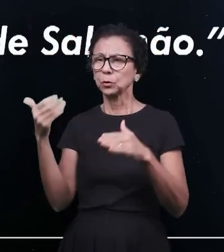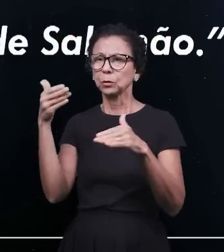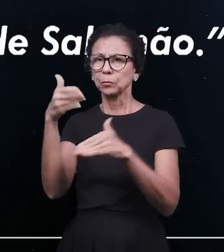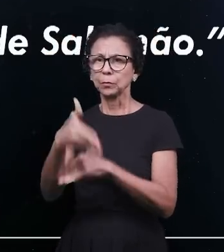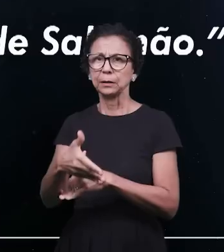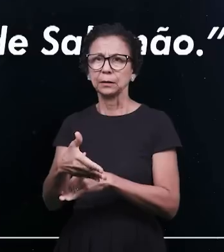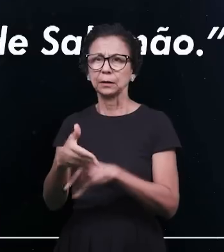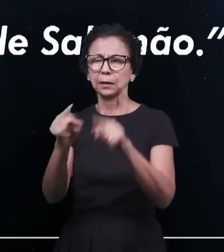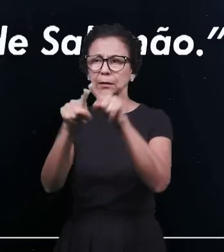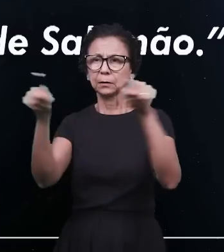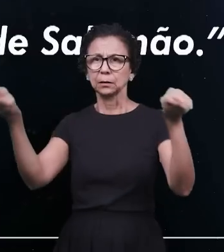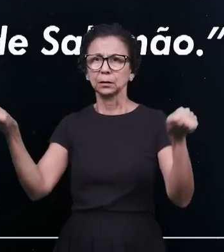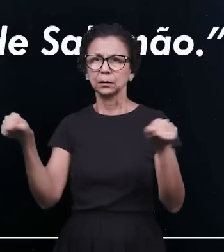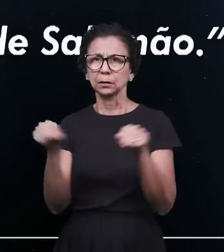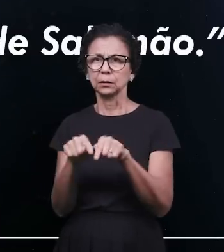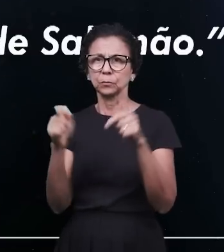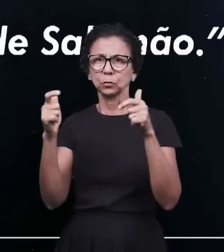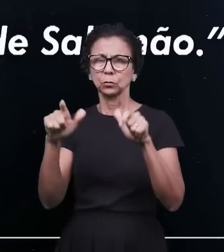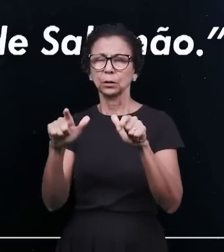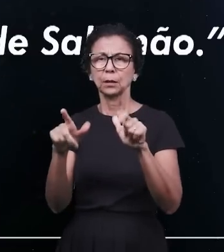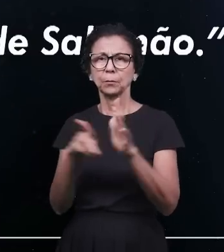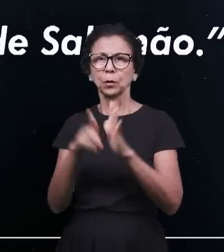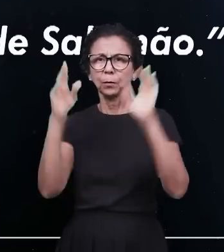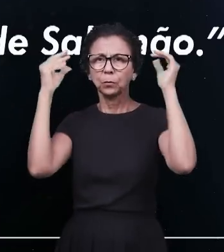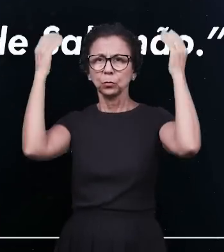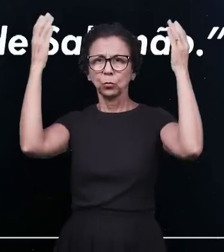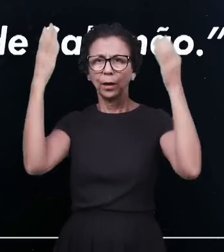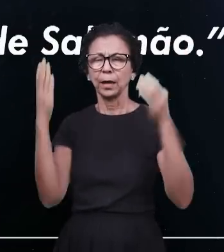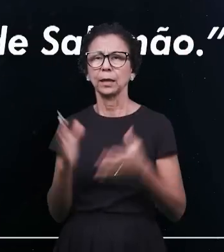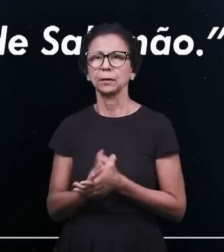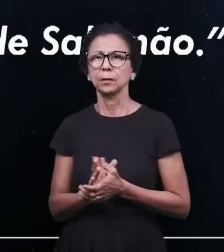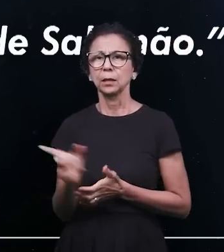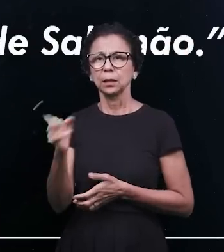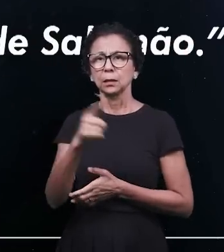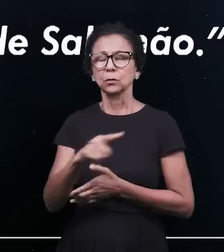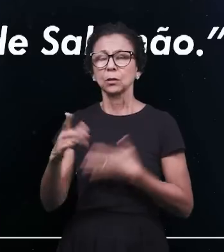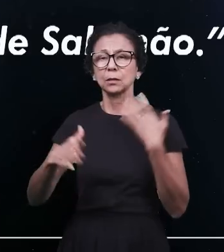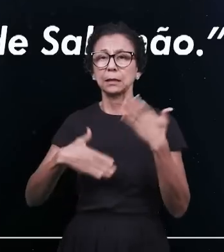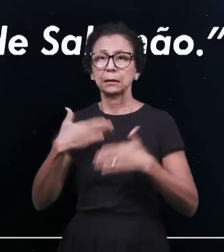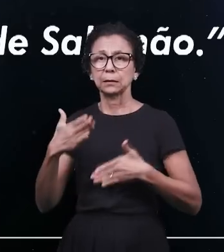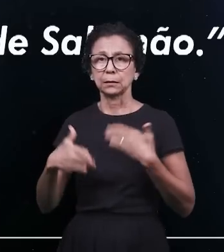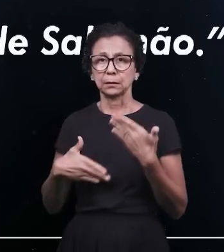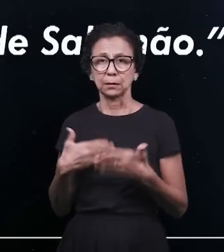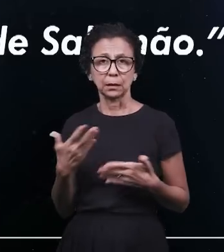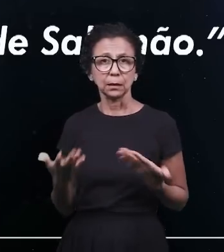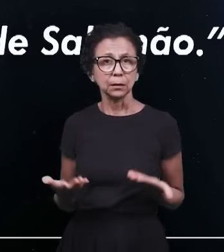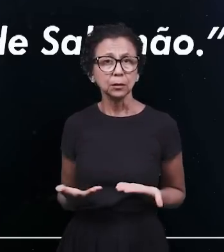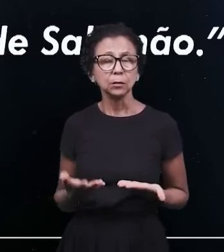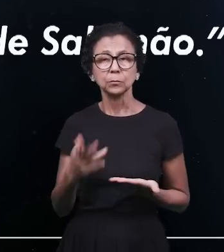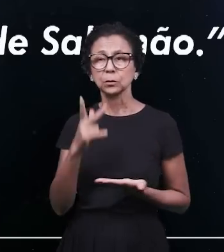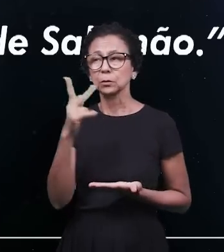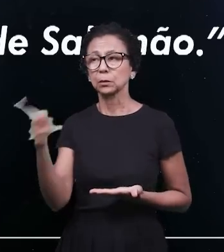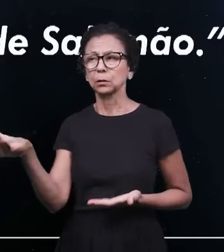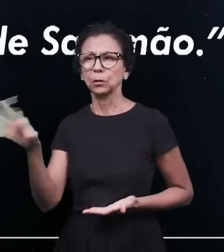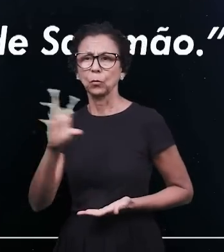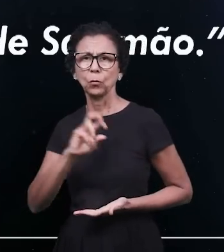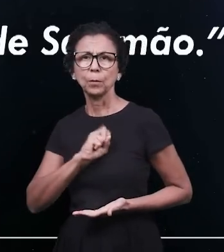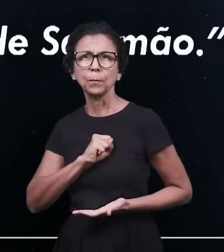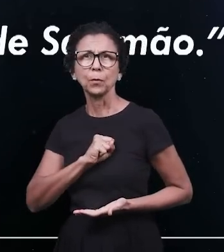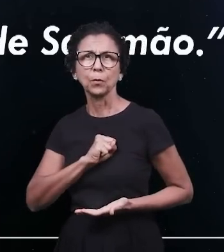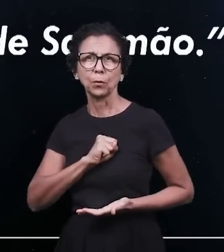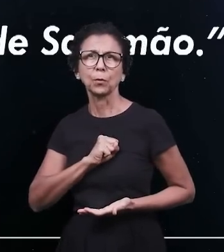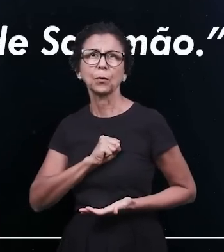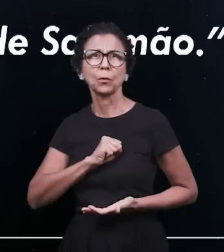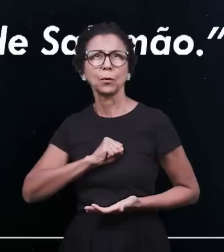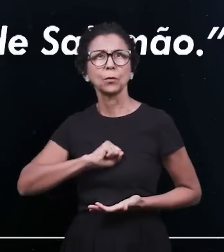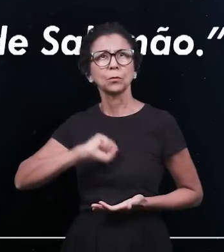Em ti nos regozijaremos e nos alegraremos. Do teu amor nos